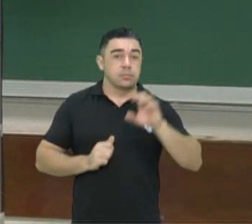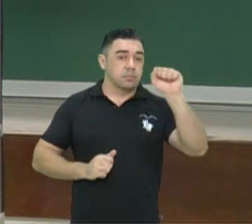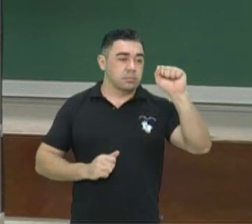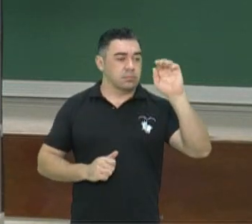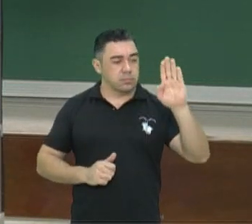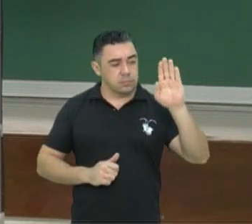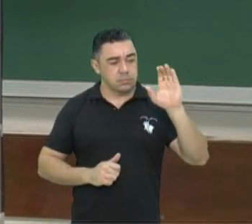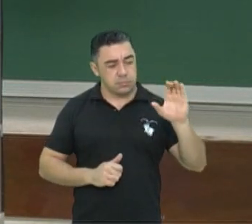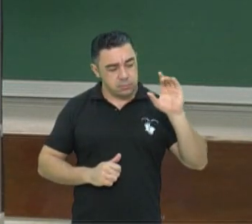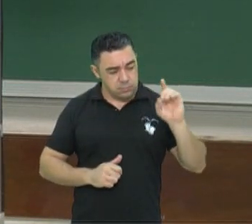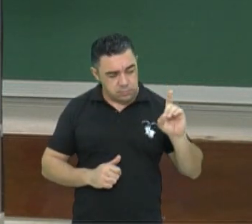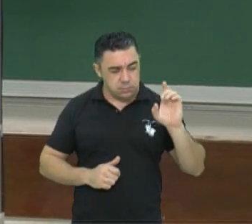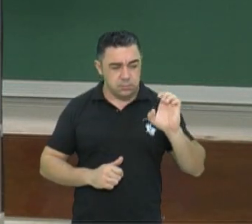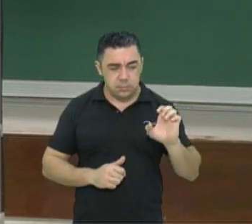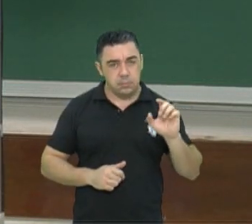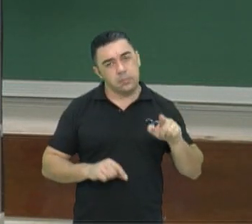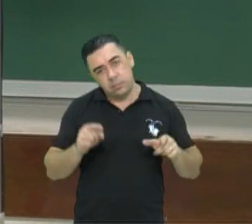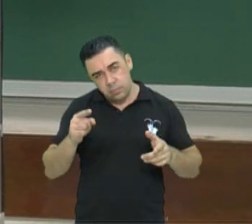alternativas, aí